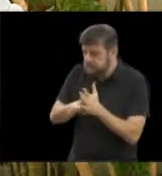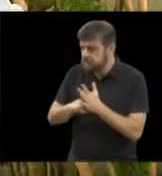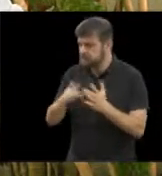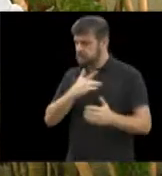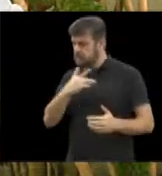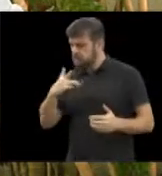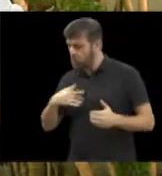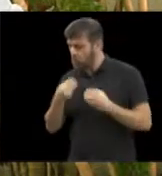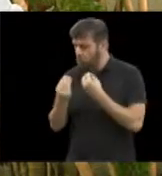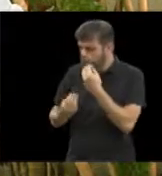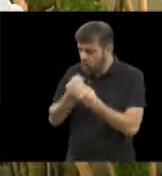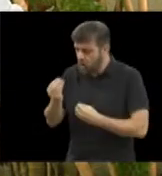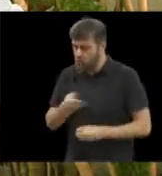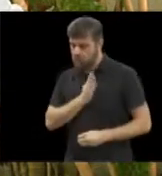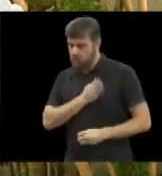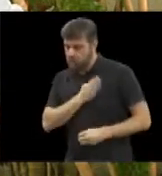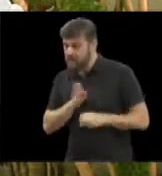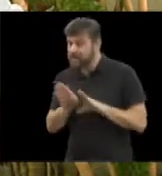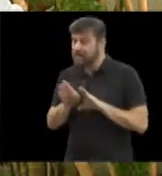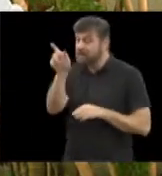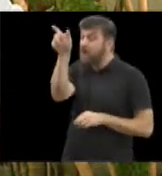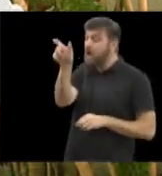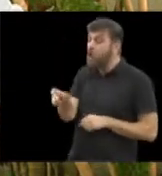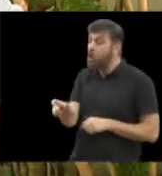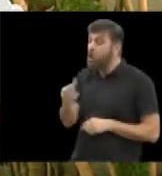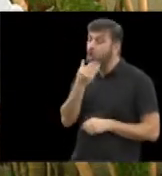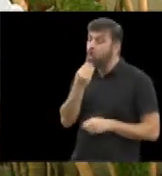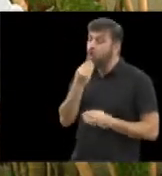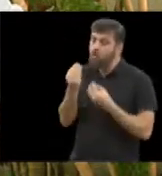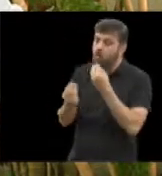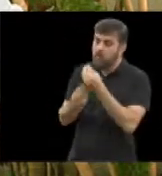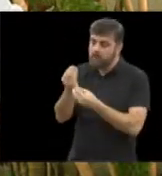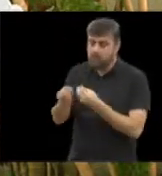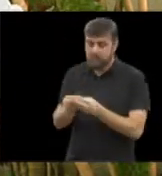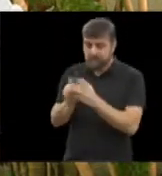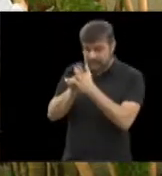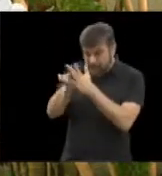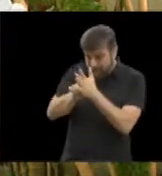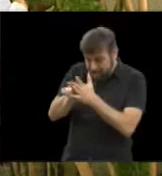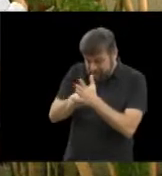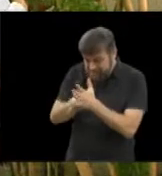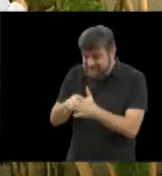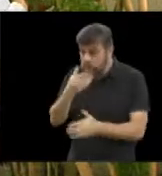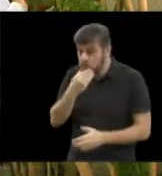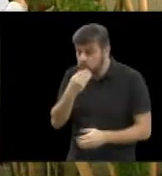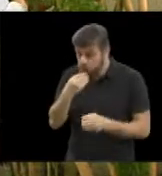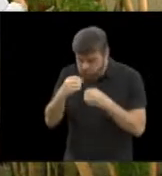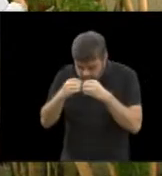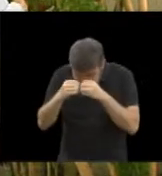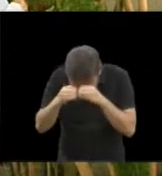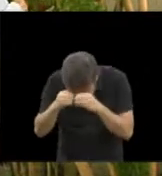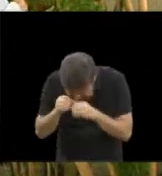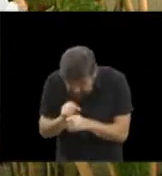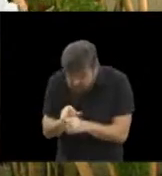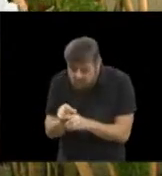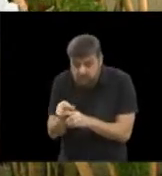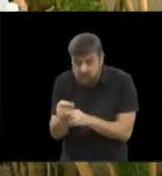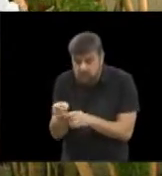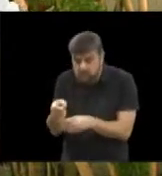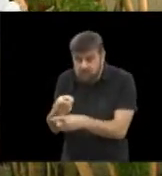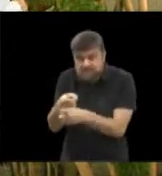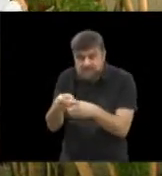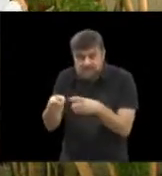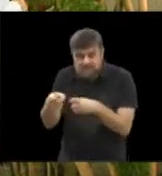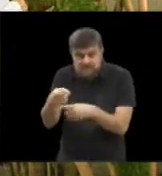cardiológica, urológica e andrológica. A investigação andrológica, que é a parte do sêmen, que é o principal exame que a gente